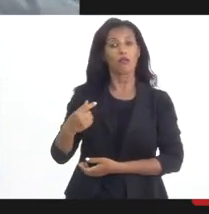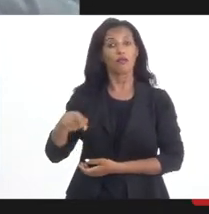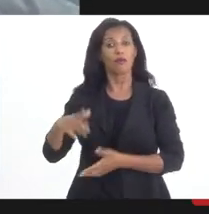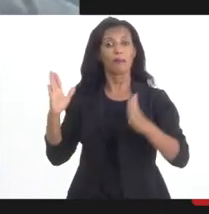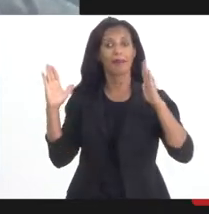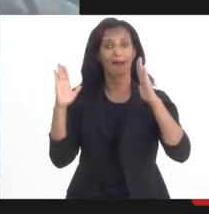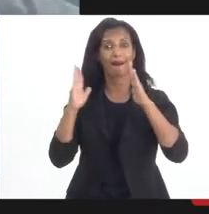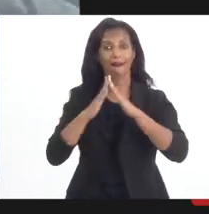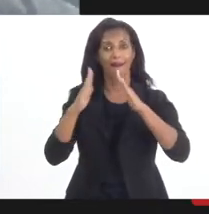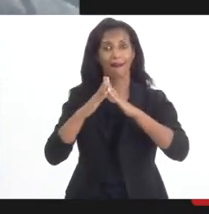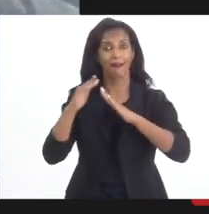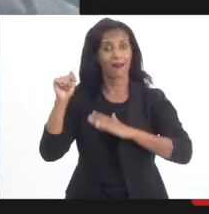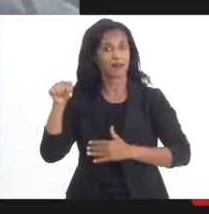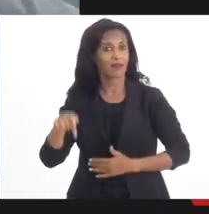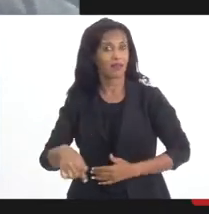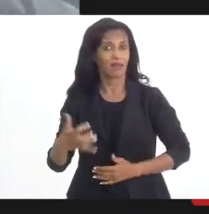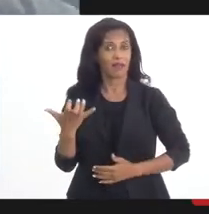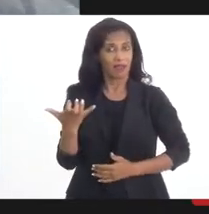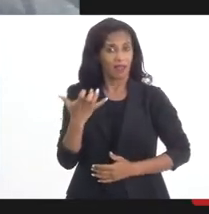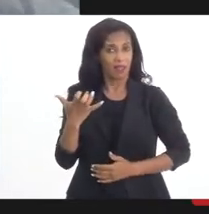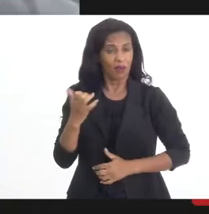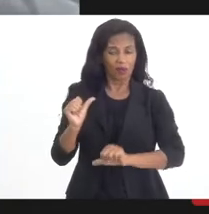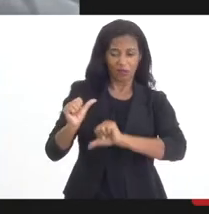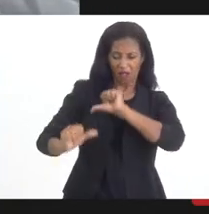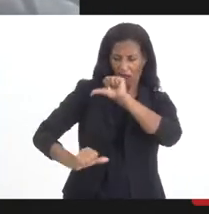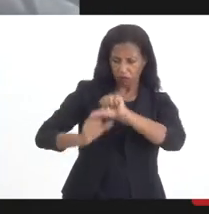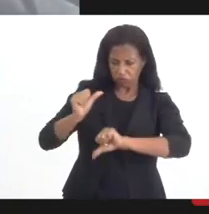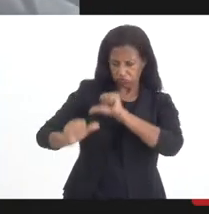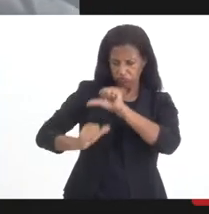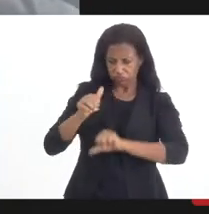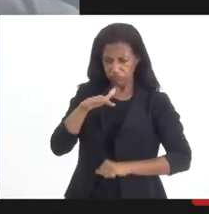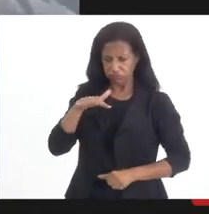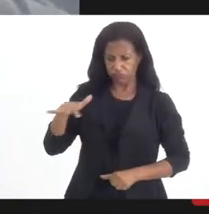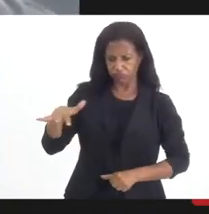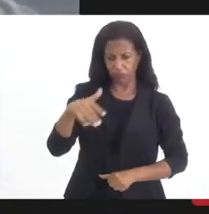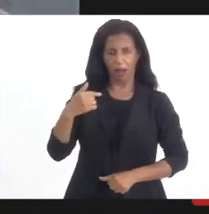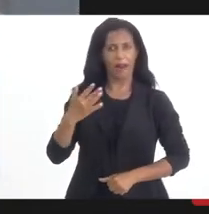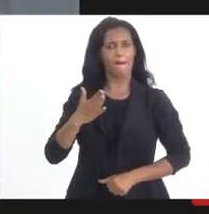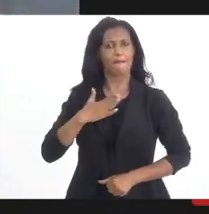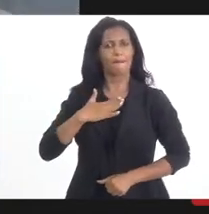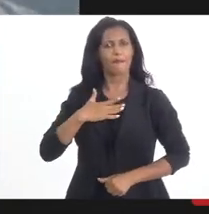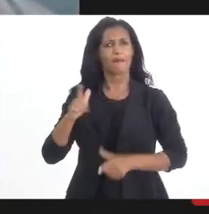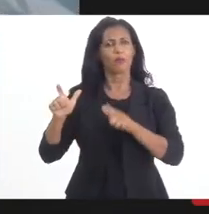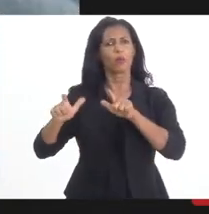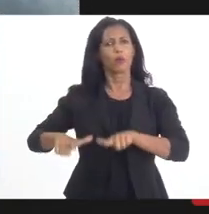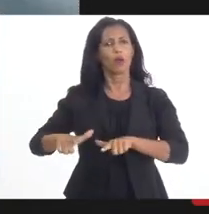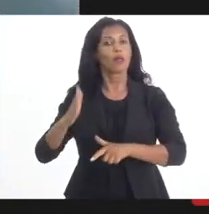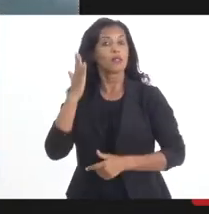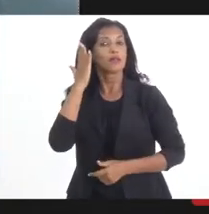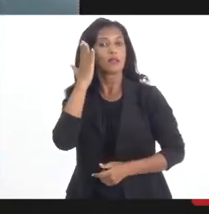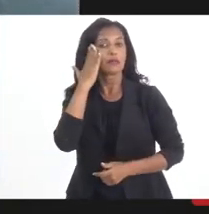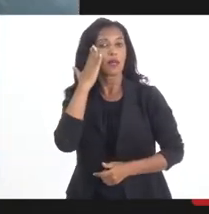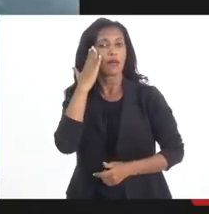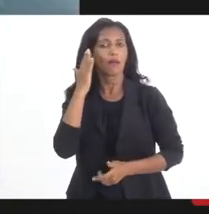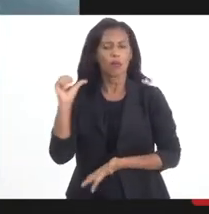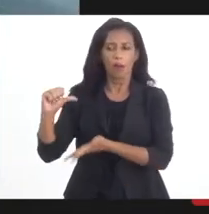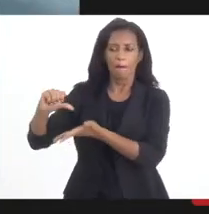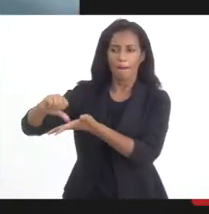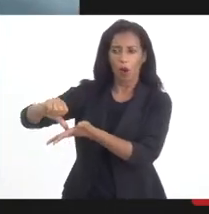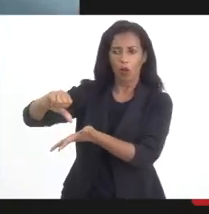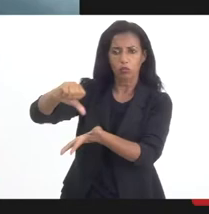eu resido aqui, eu quero fazer essa transformação aqui, na minha região. Sabemos que em alguns